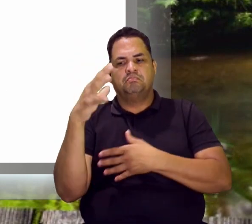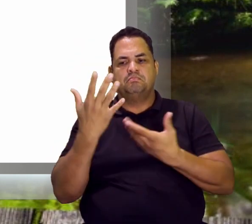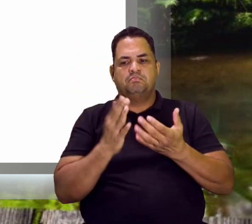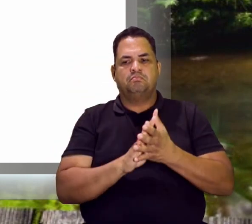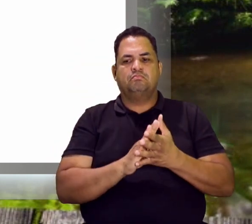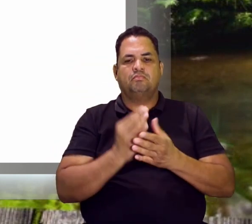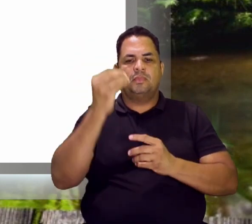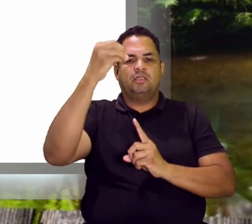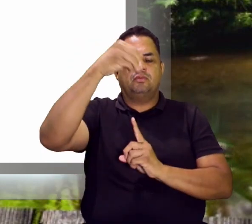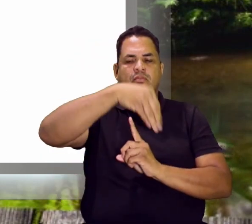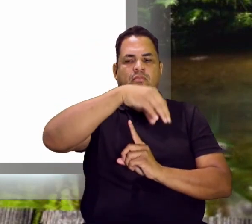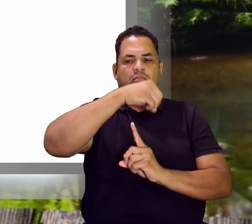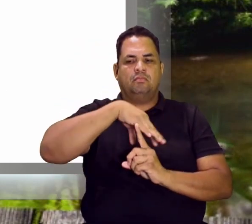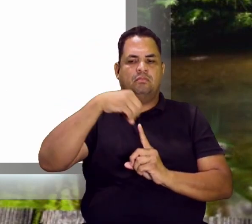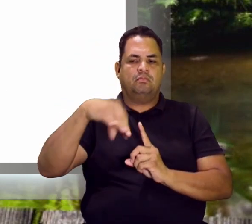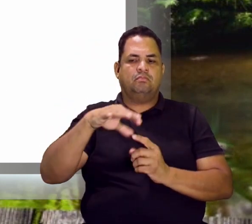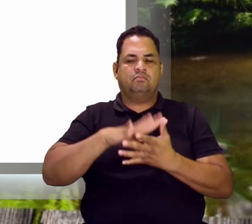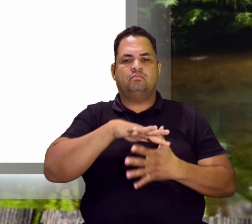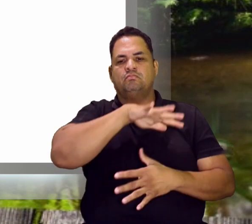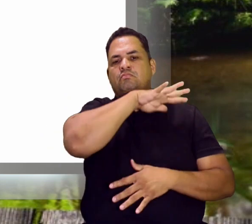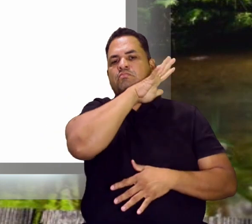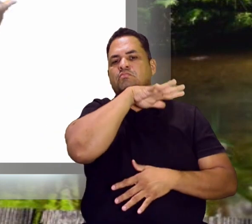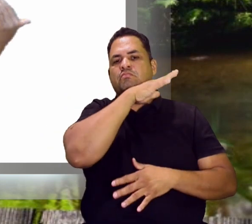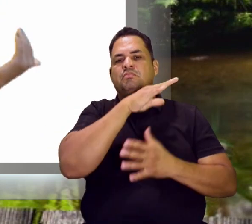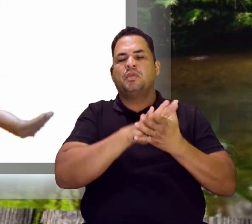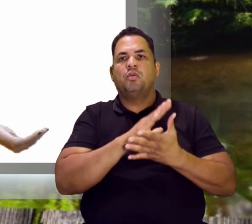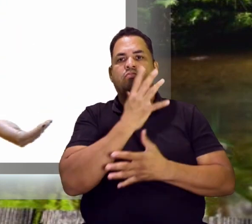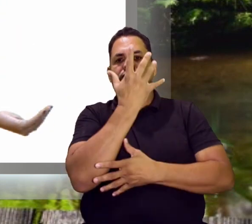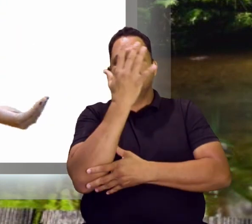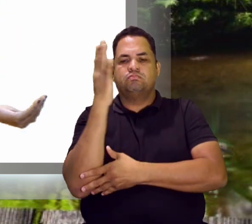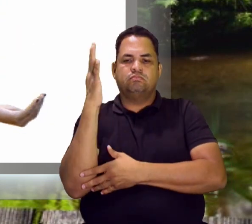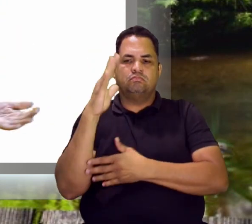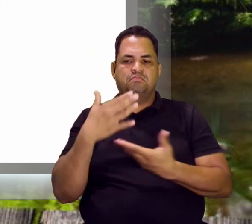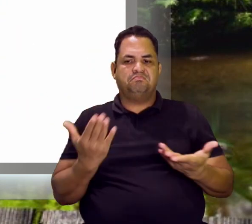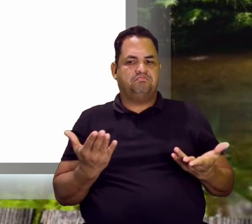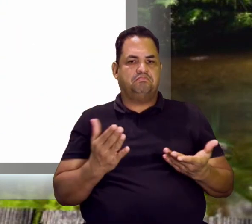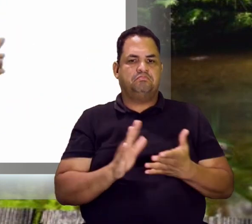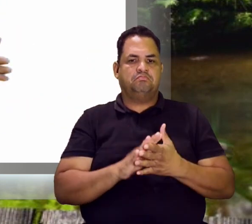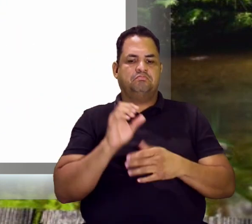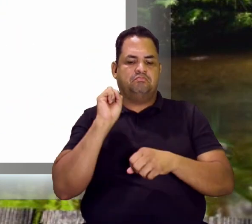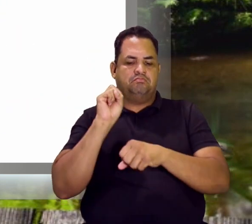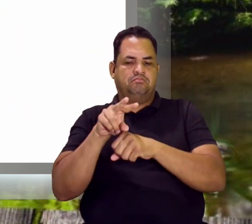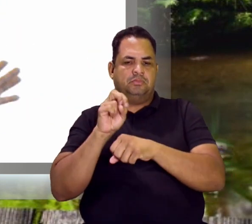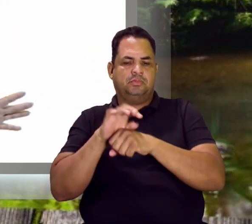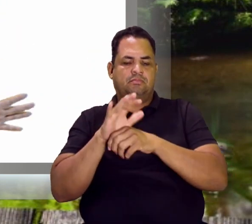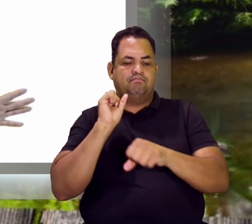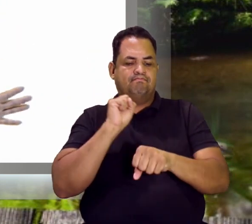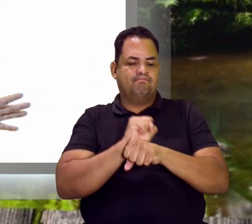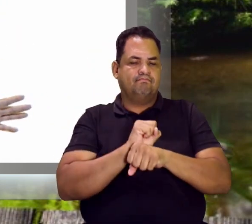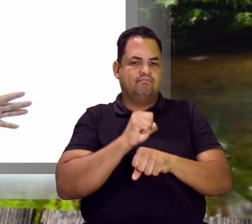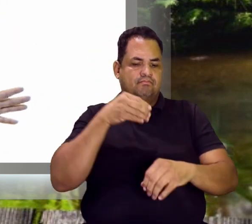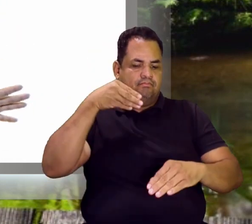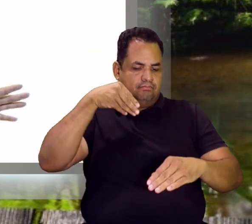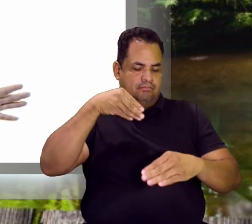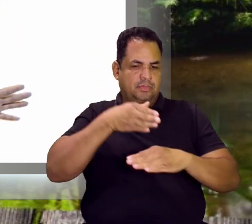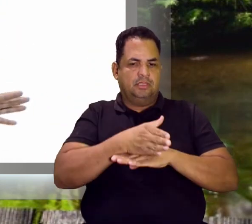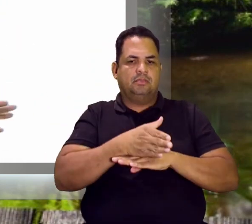seja um fungo, seja um animal ou seja um vegetal. Que os vírus parasitam tudo,